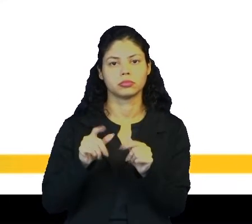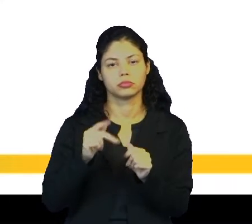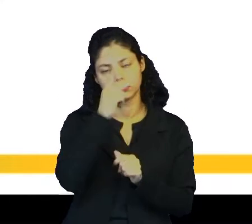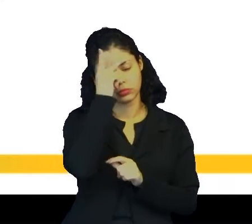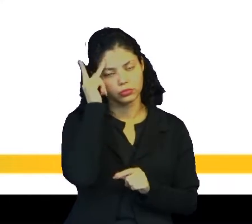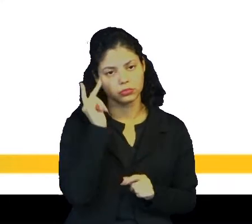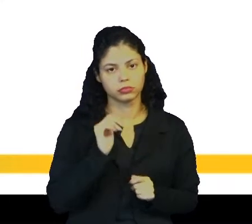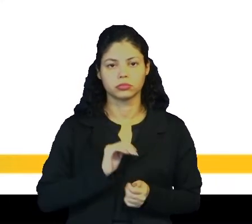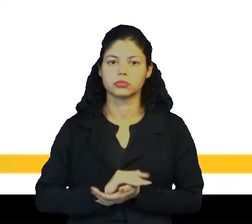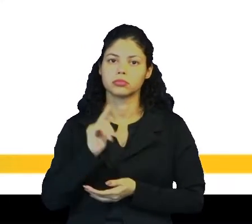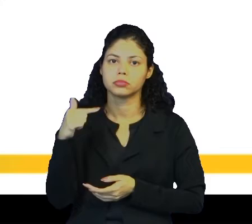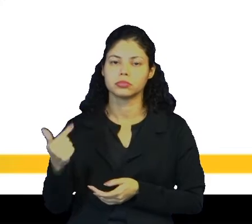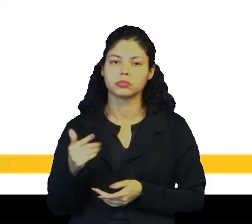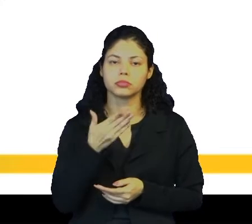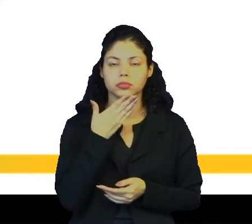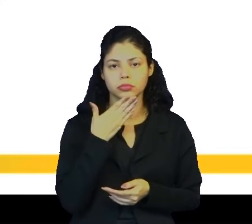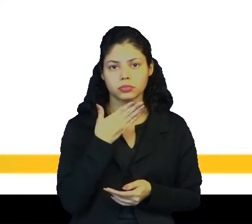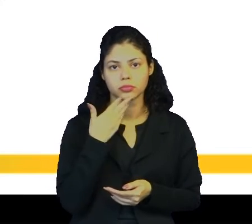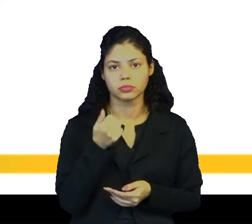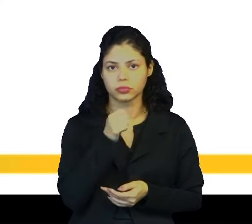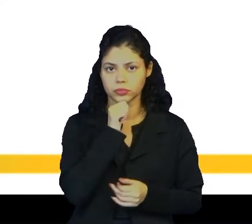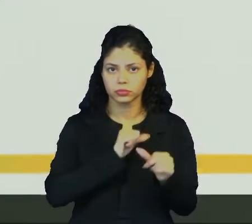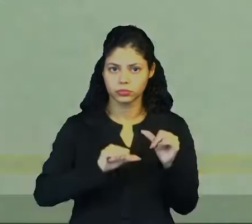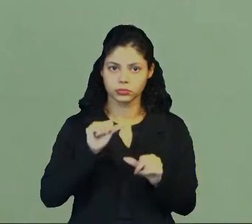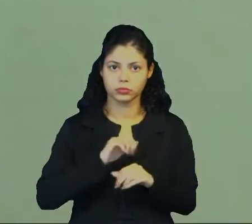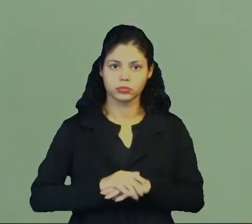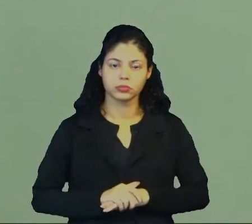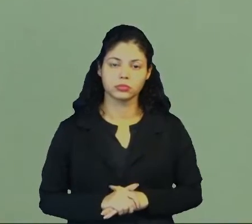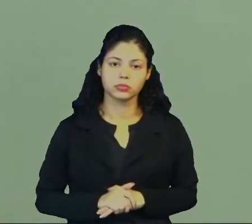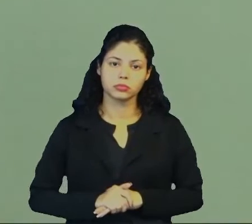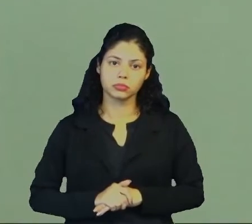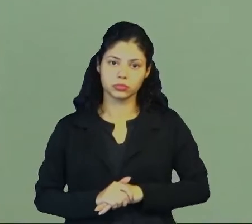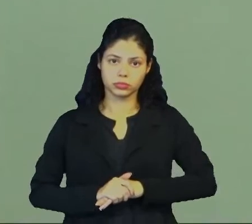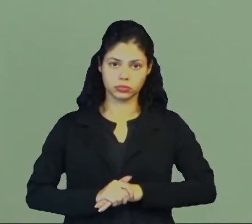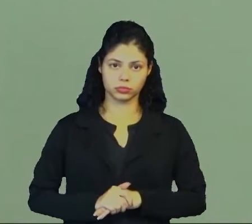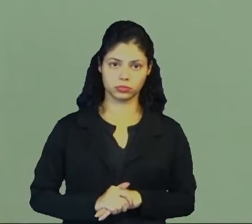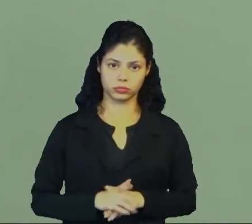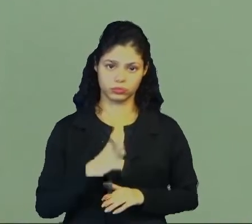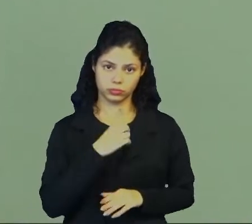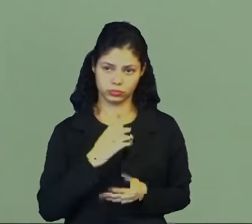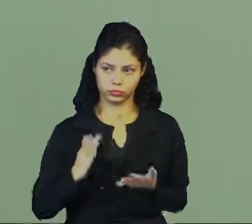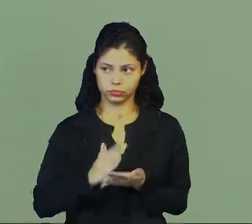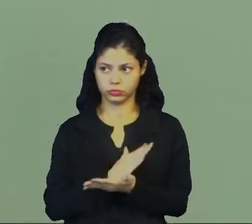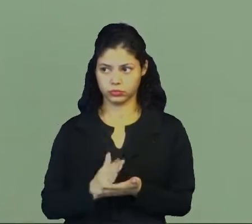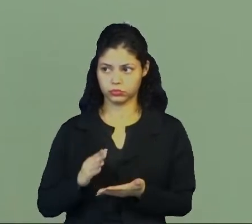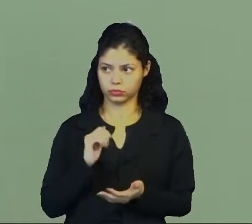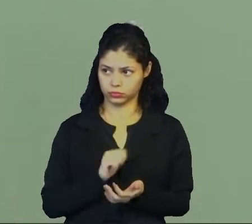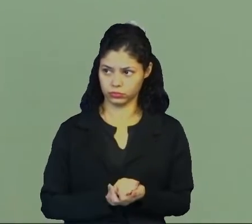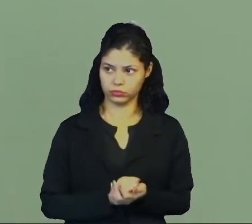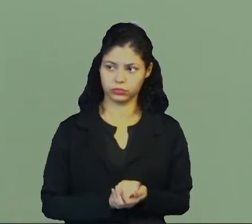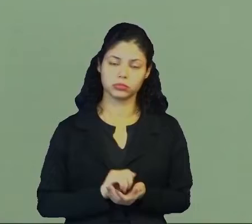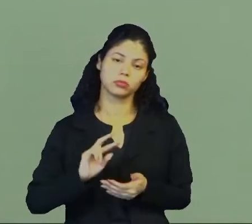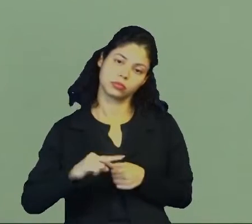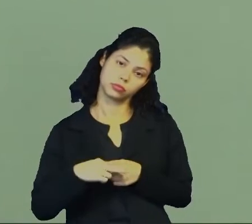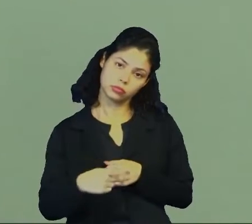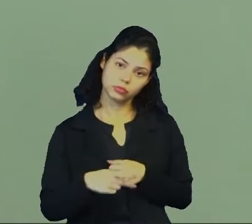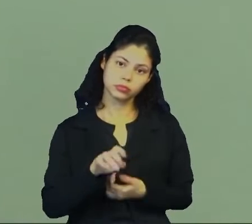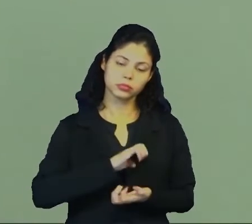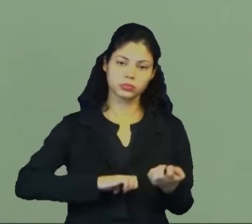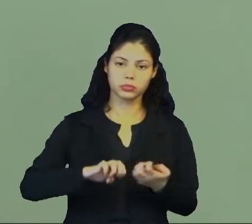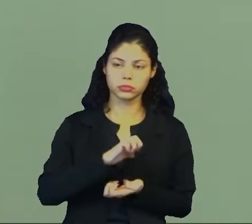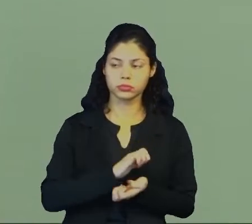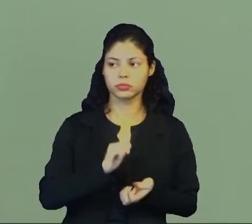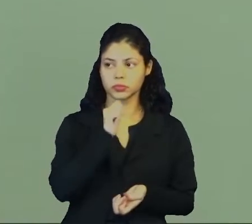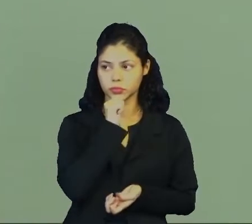as pessoas, entre outras modificações. Então, a gente tem aí algumas, né, dessas consequências das